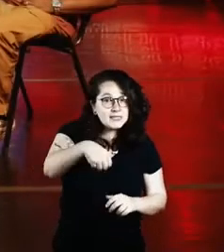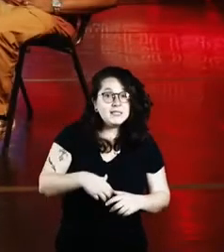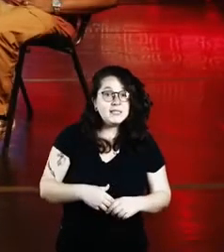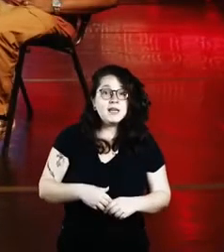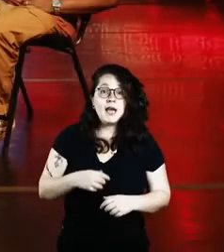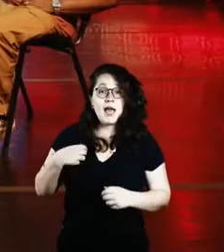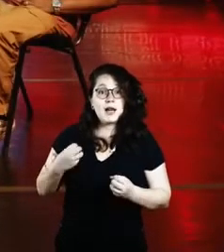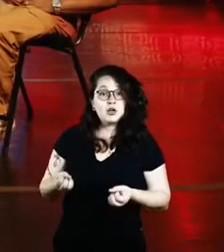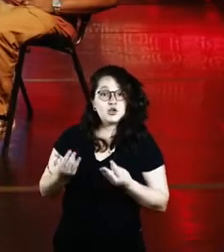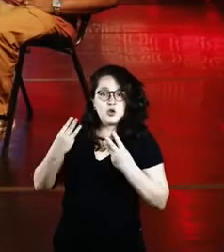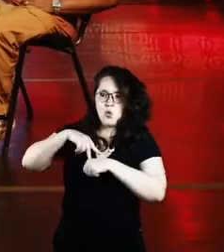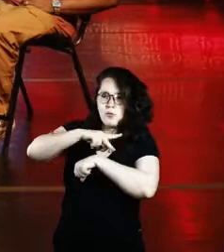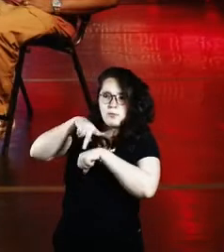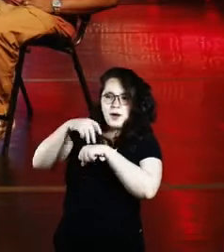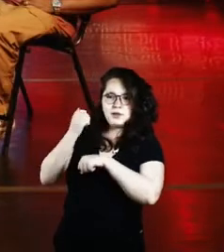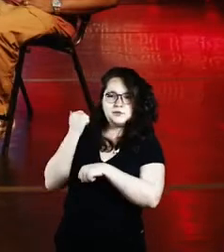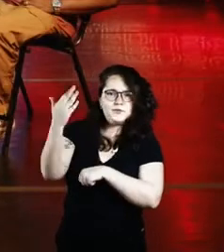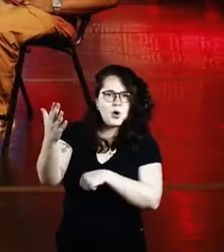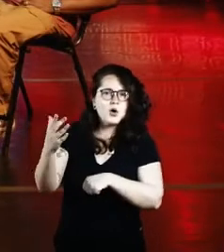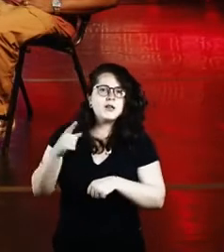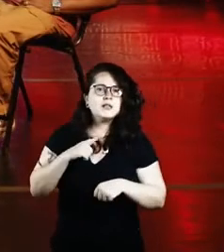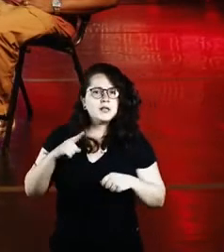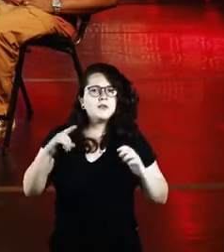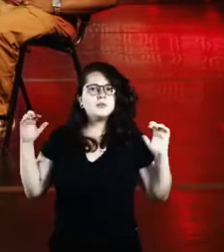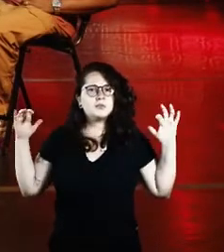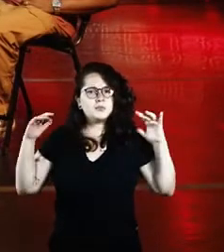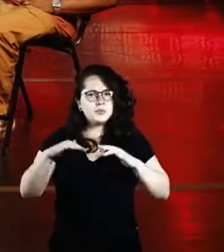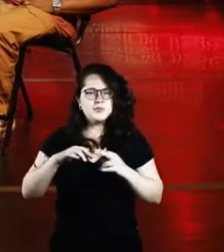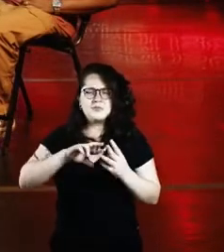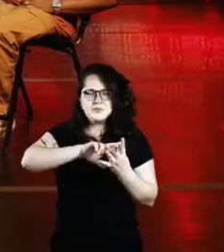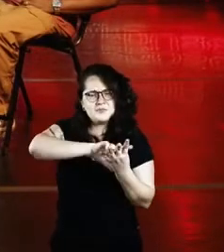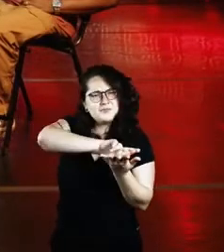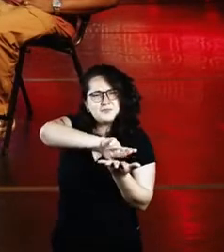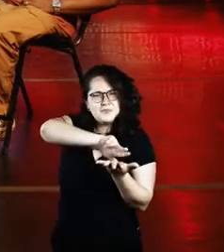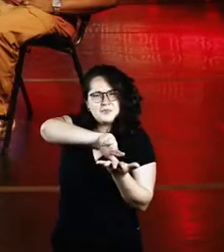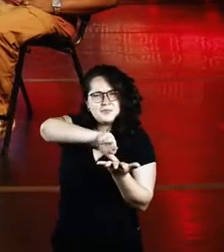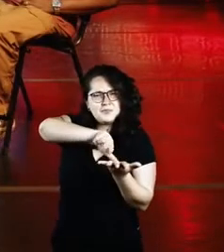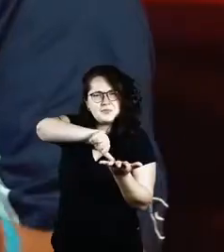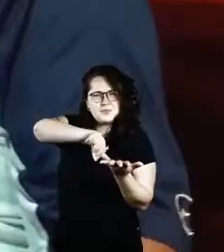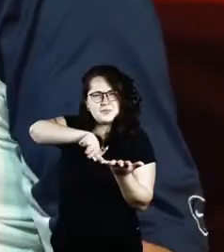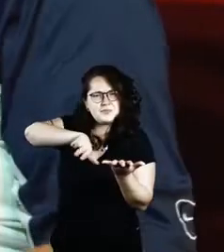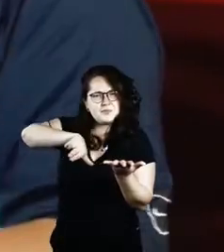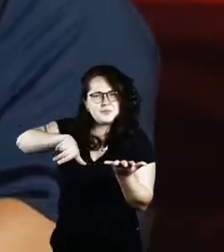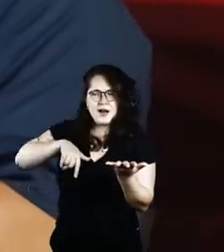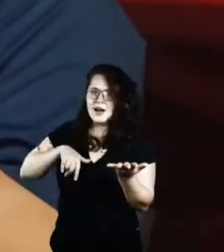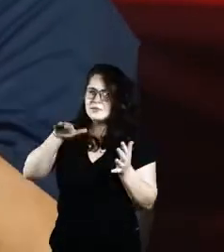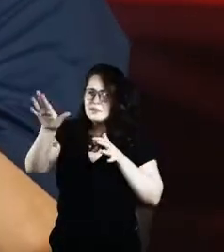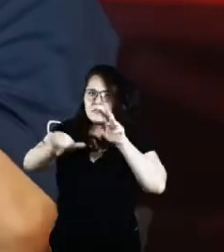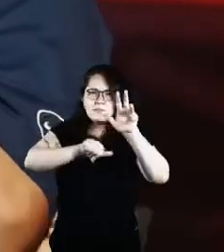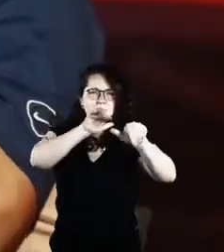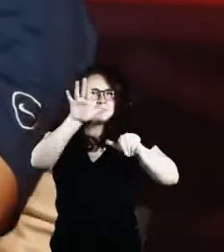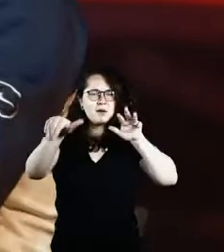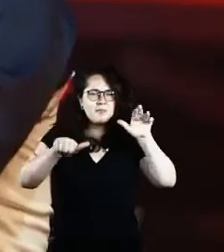Show trouxe, Bugdão, Curtis Blow, Cash Money,